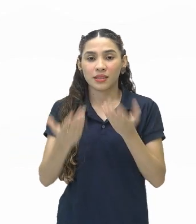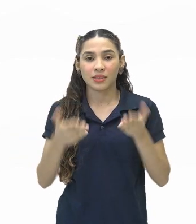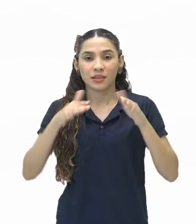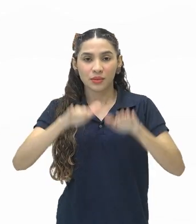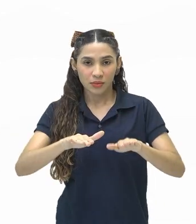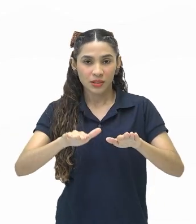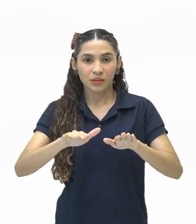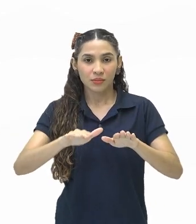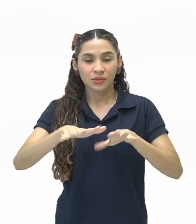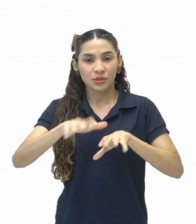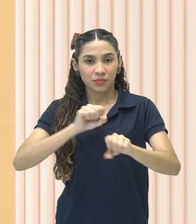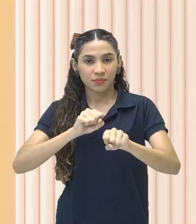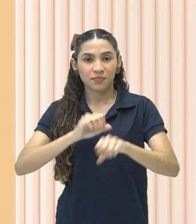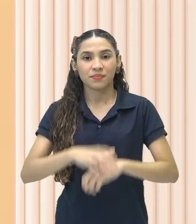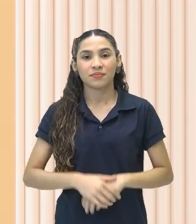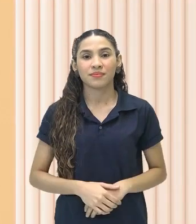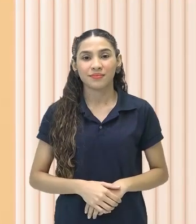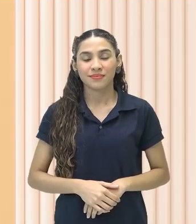inclusão escolar.